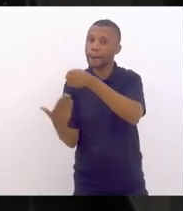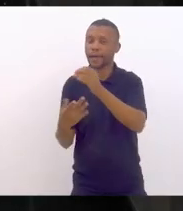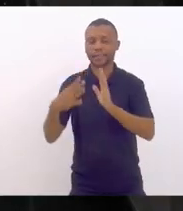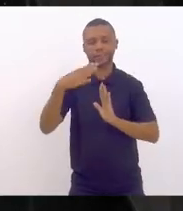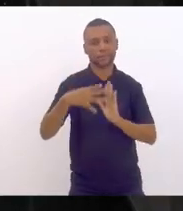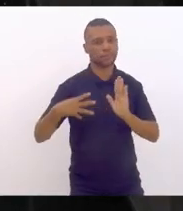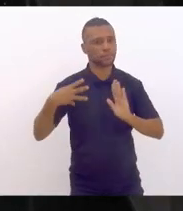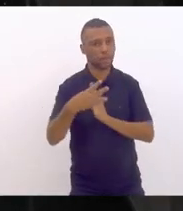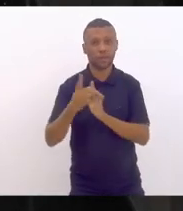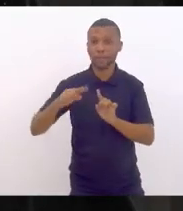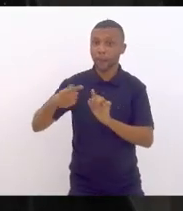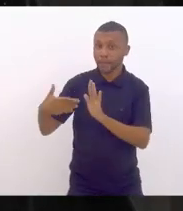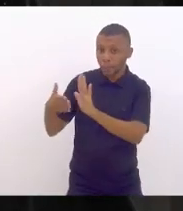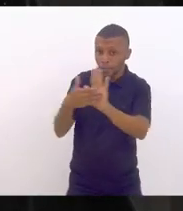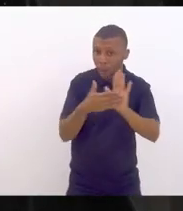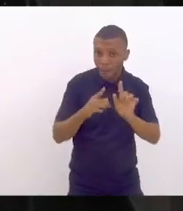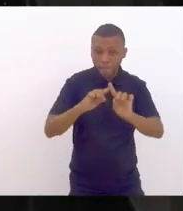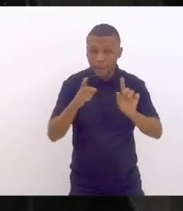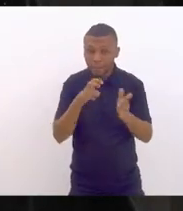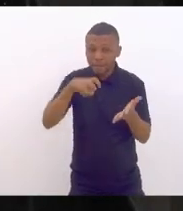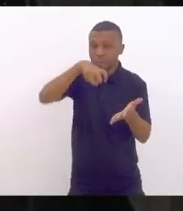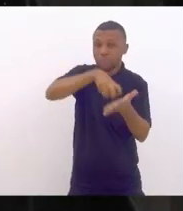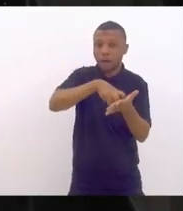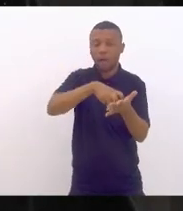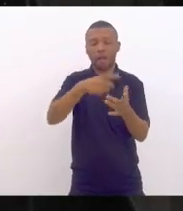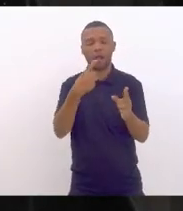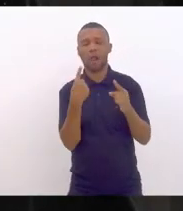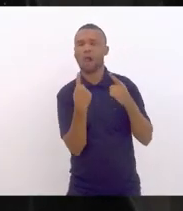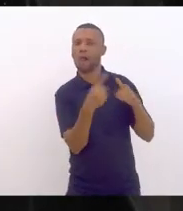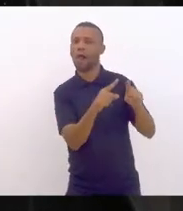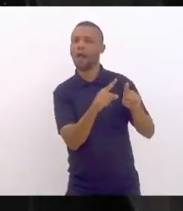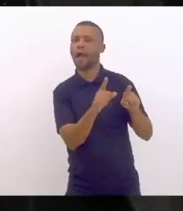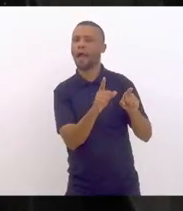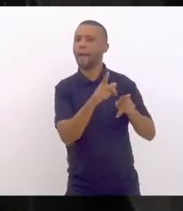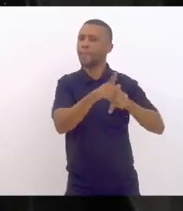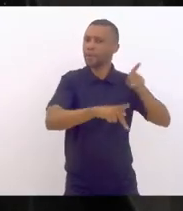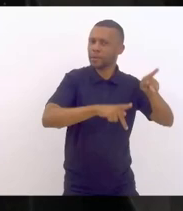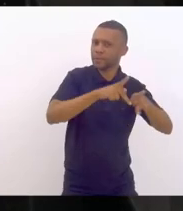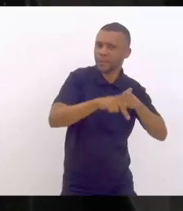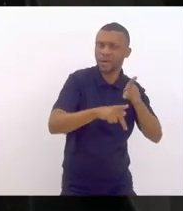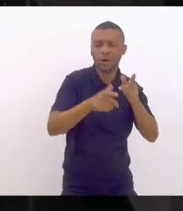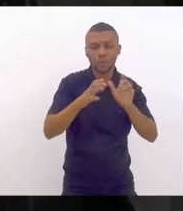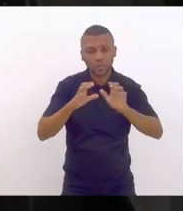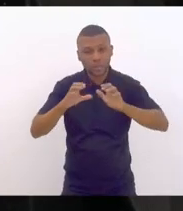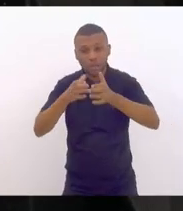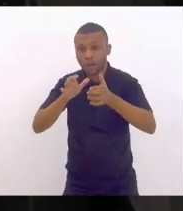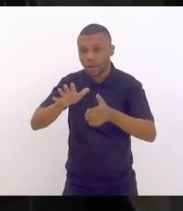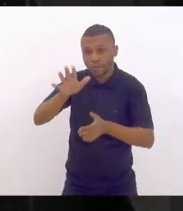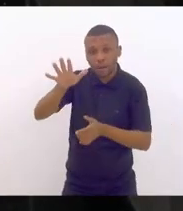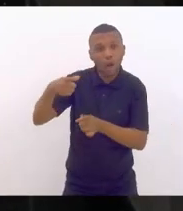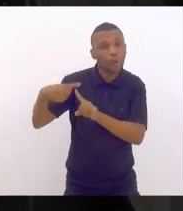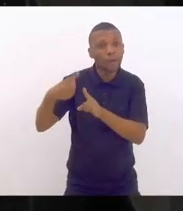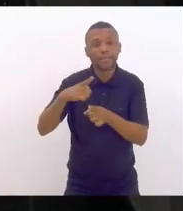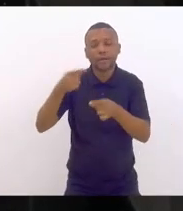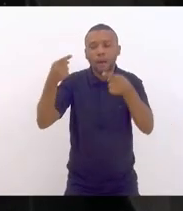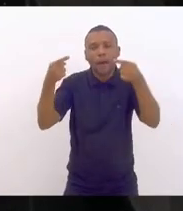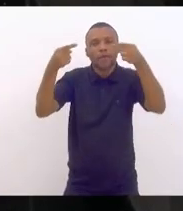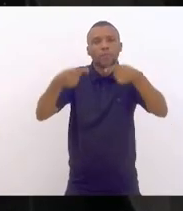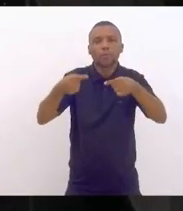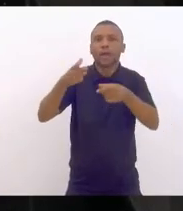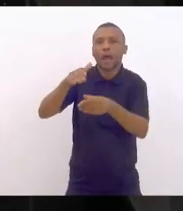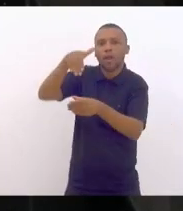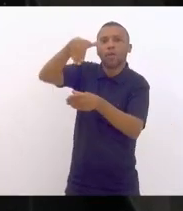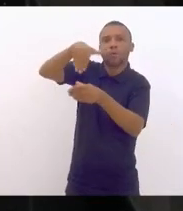essas propostas agora penalizar as populações pela alisasse comunidades penalizar as cidades né porque está fazendo uma disputa eleitoral